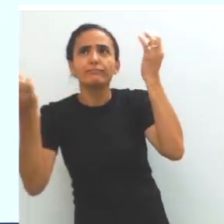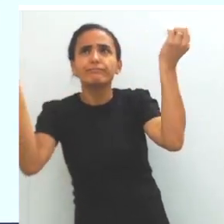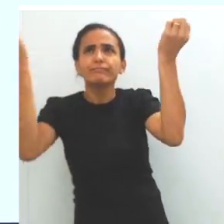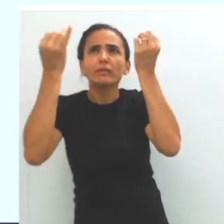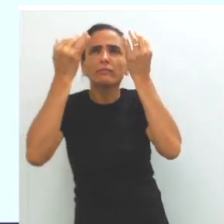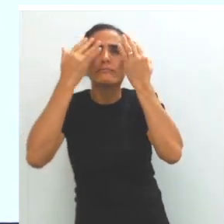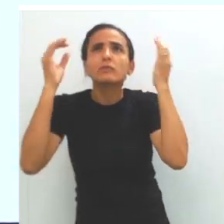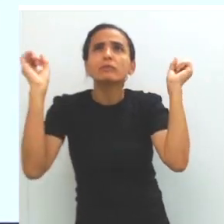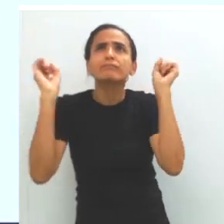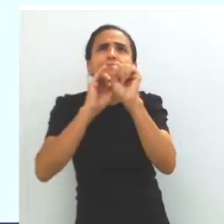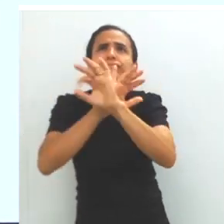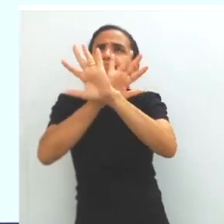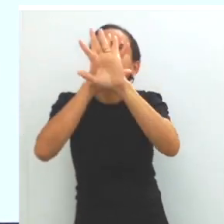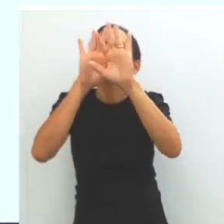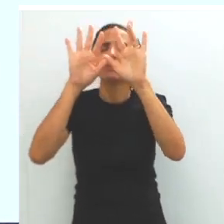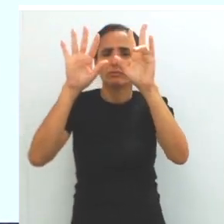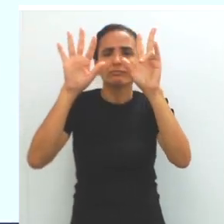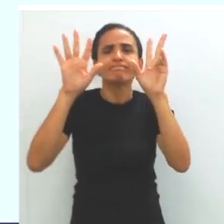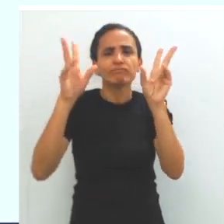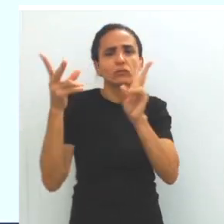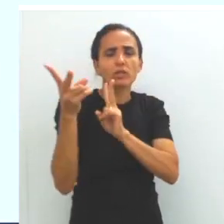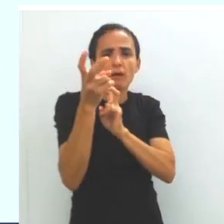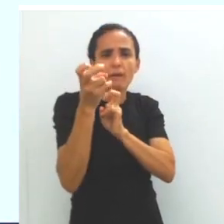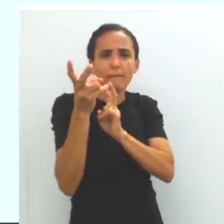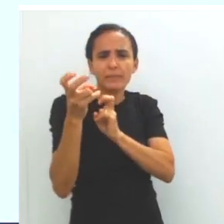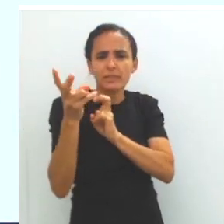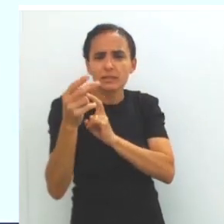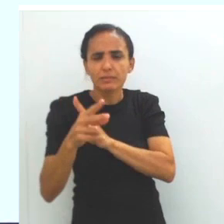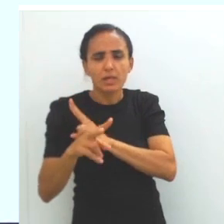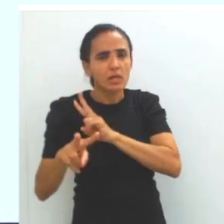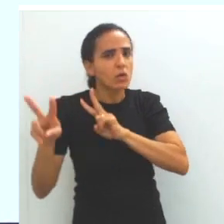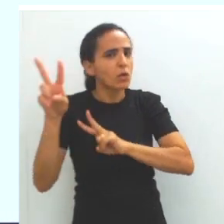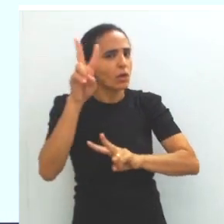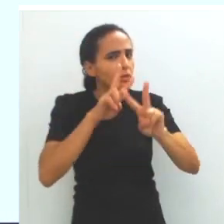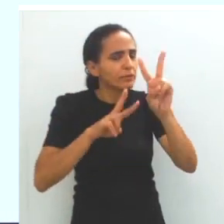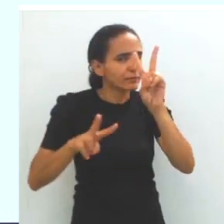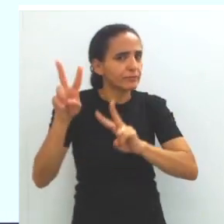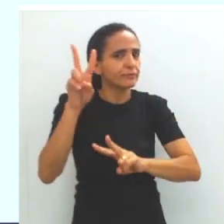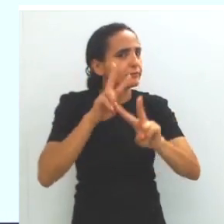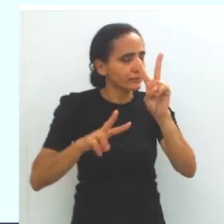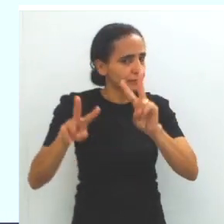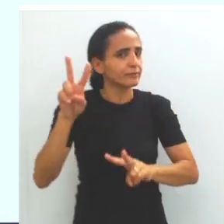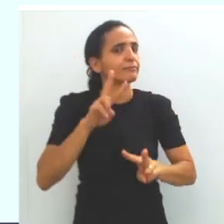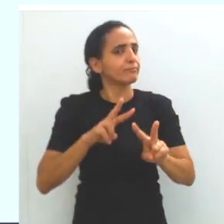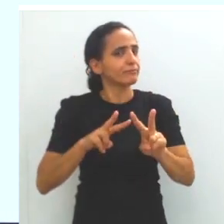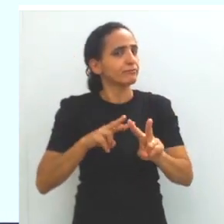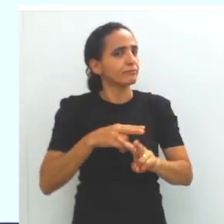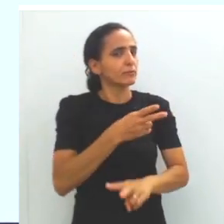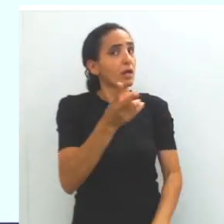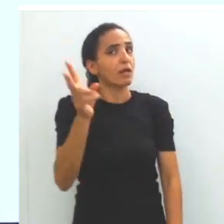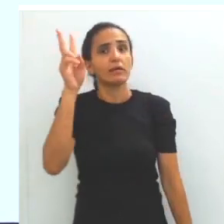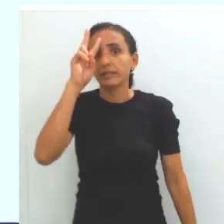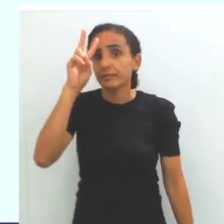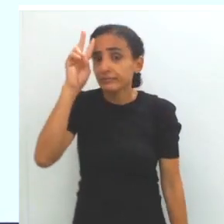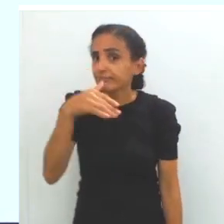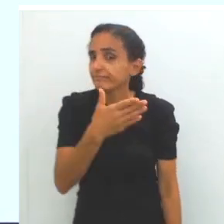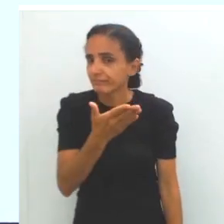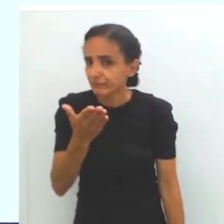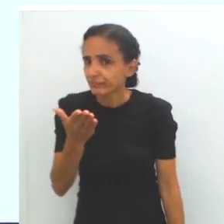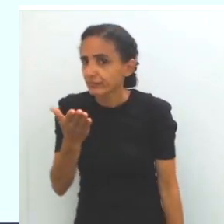luz refletidas ou emitidas dos objetos em impulsos nervosos.